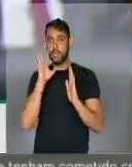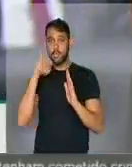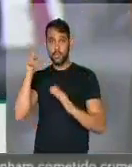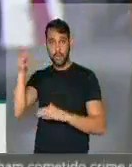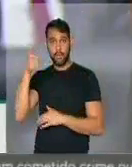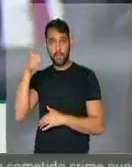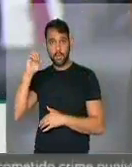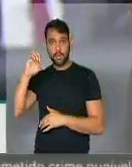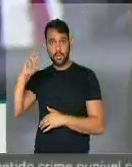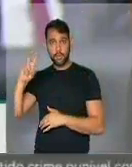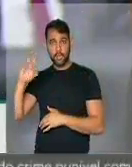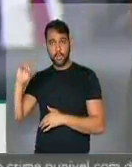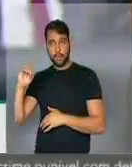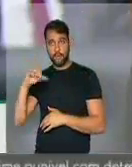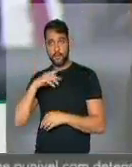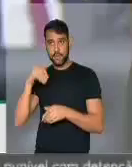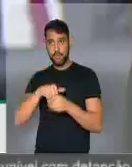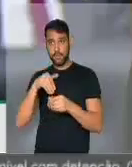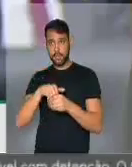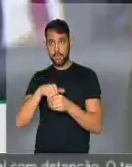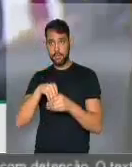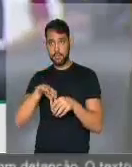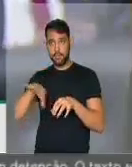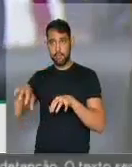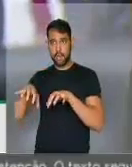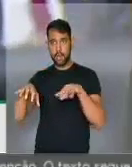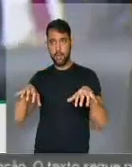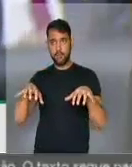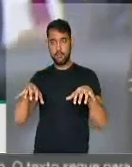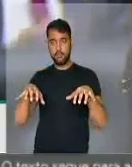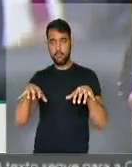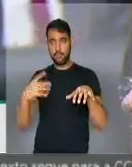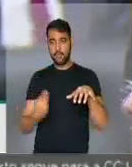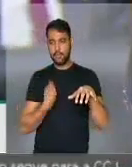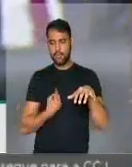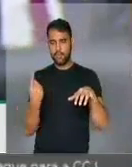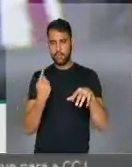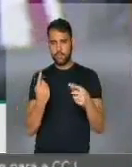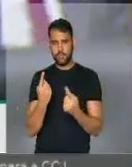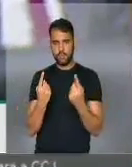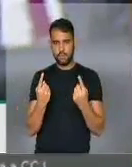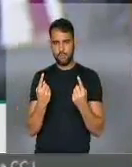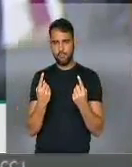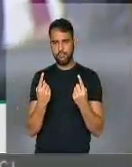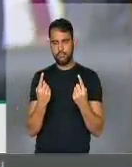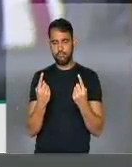decidiu, senhor presidente? Fazer votações separadas, individuais.